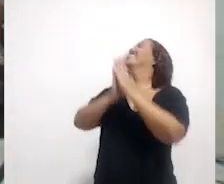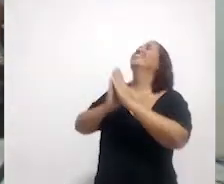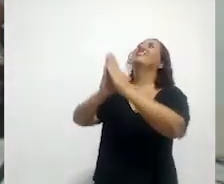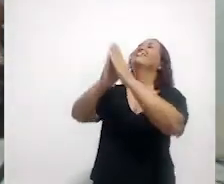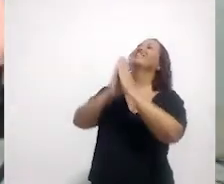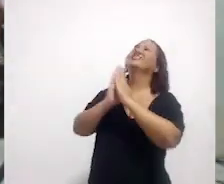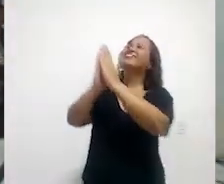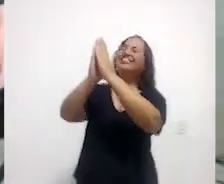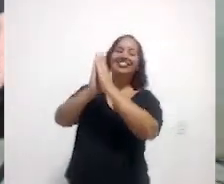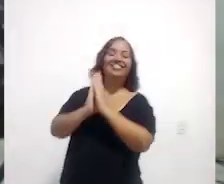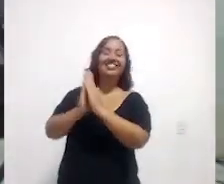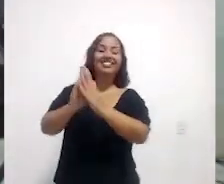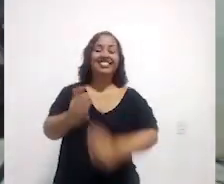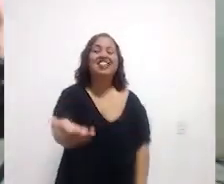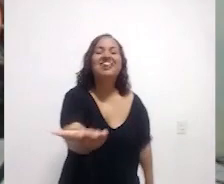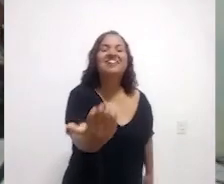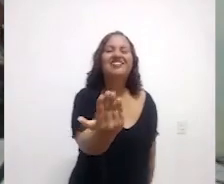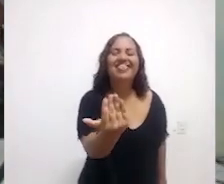adorar.